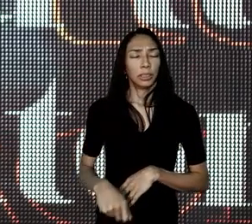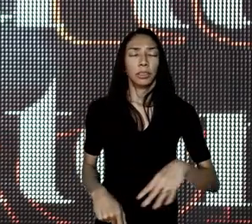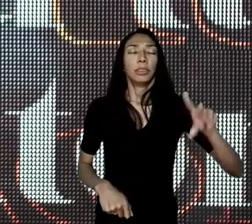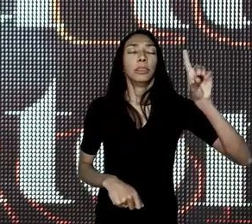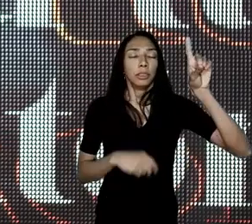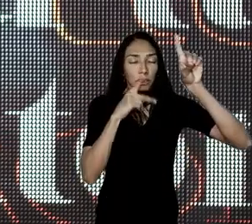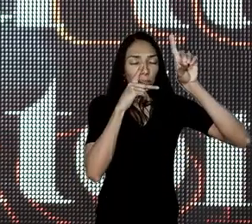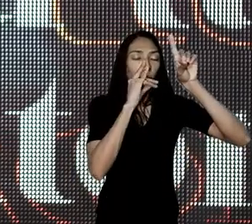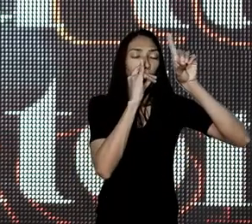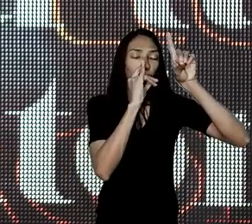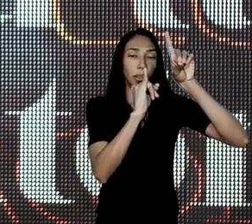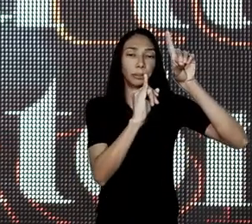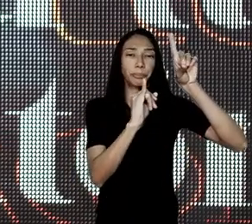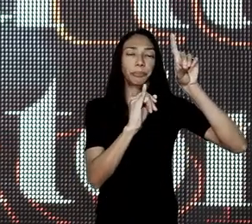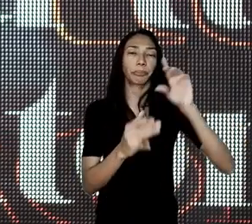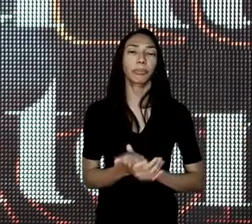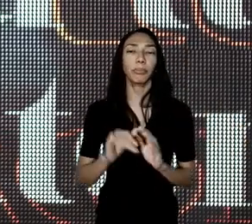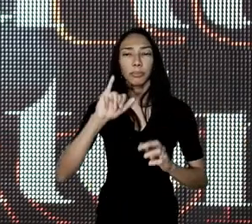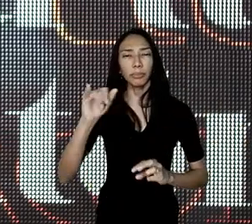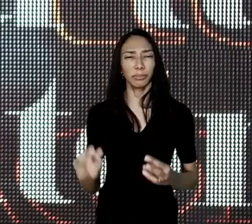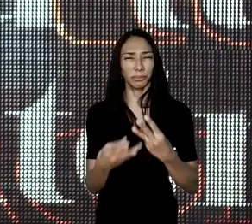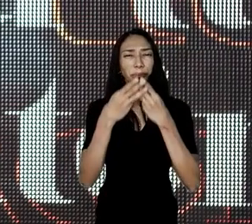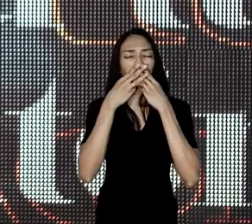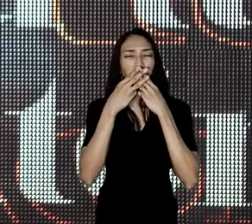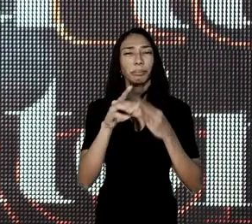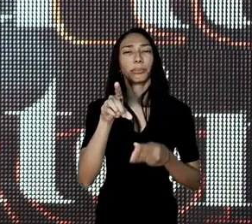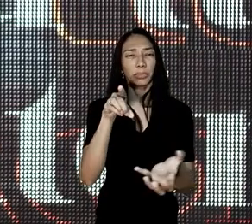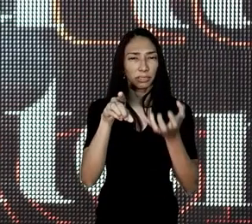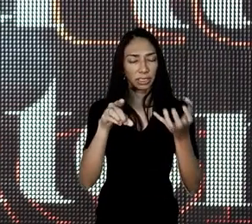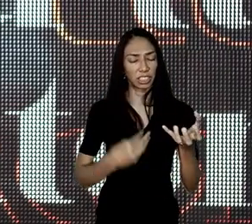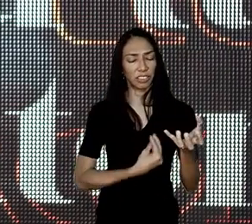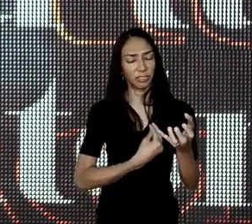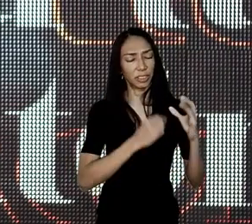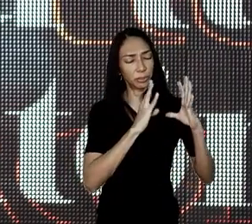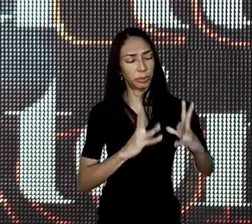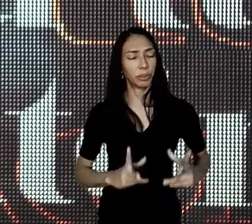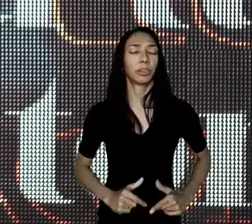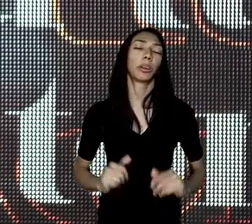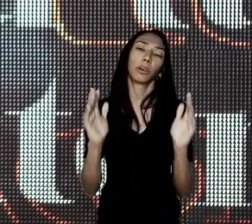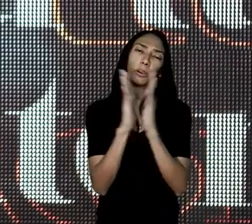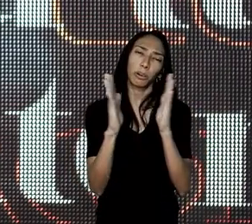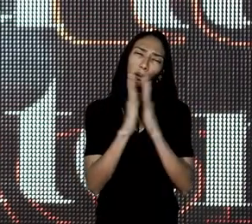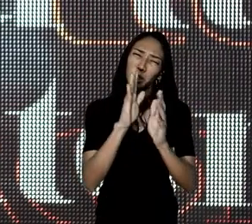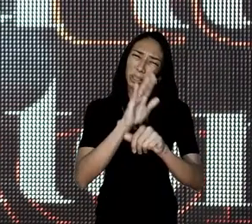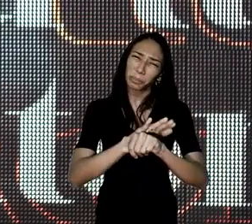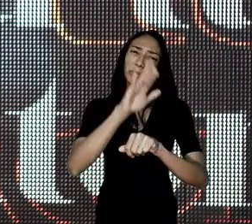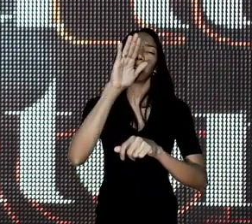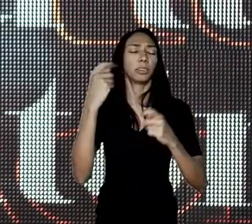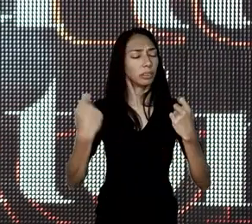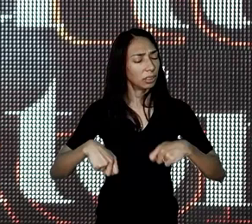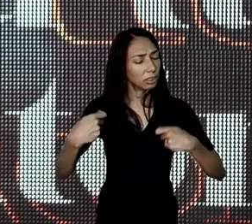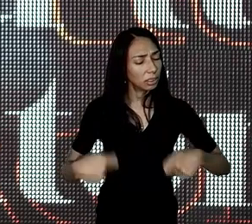pai. Jejue porque você quer se consagrar. Ore mais, porque você precisa orar